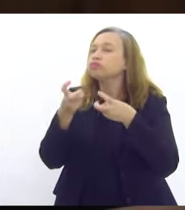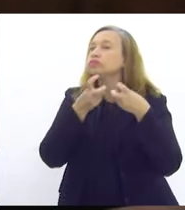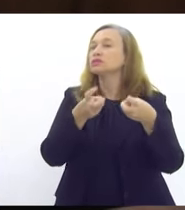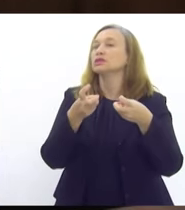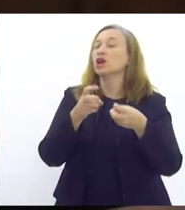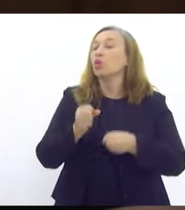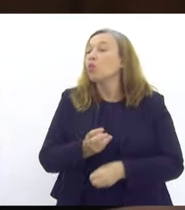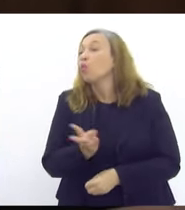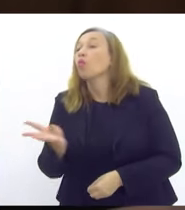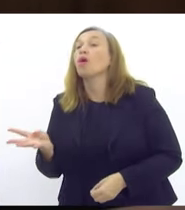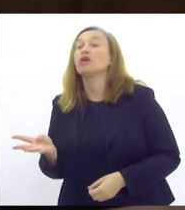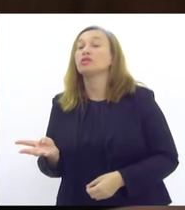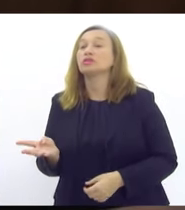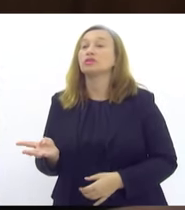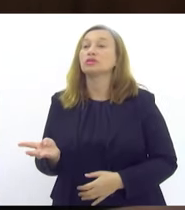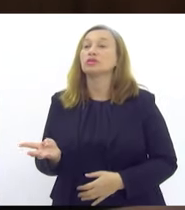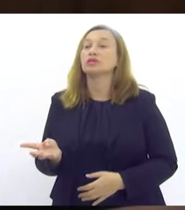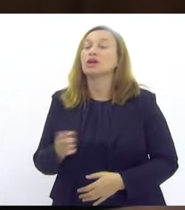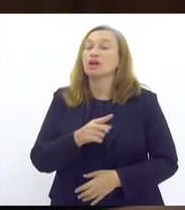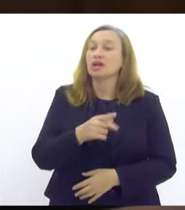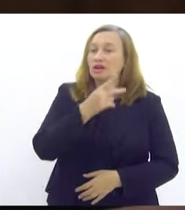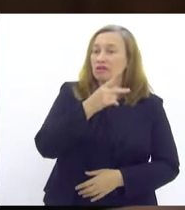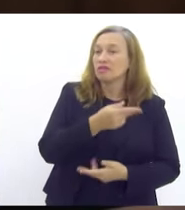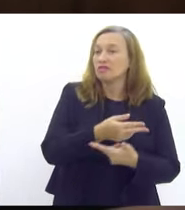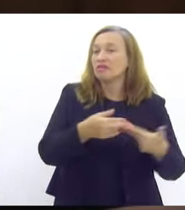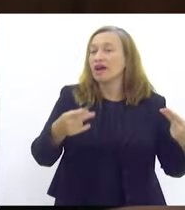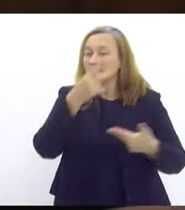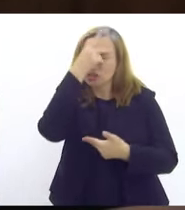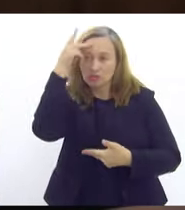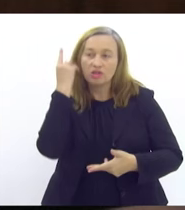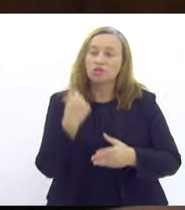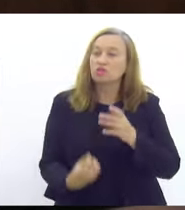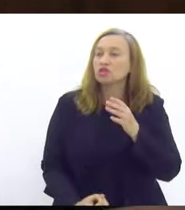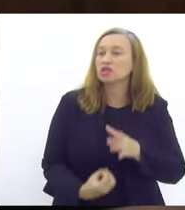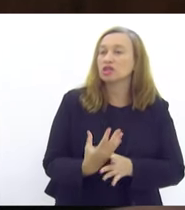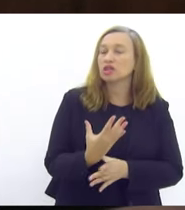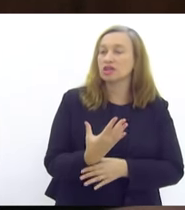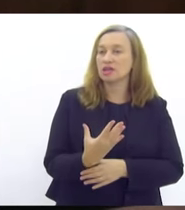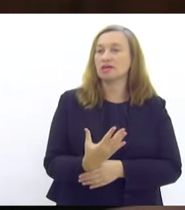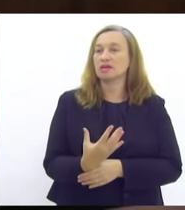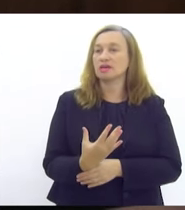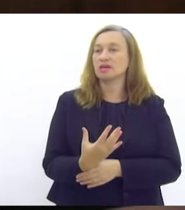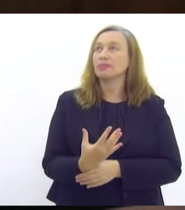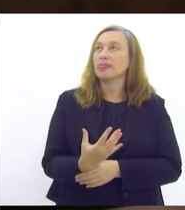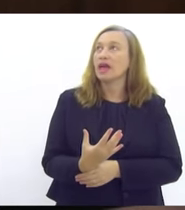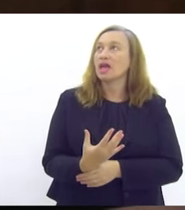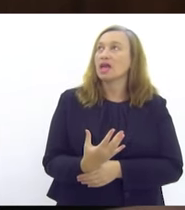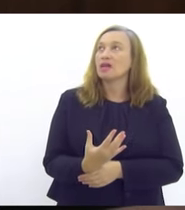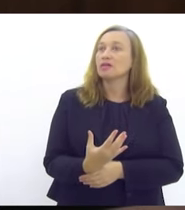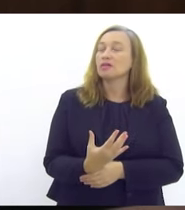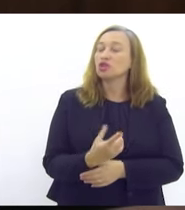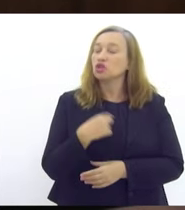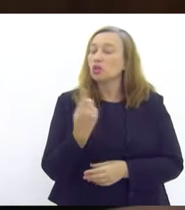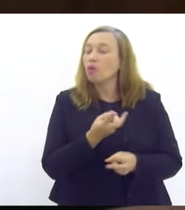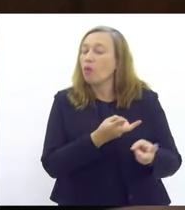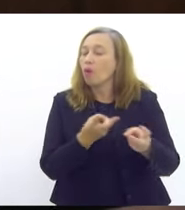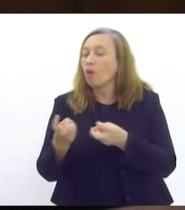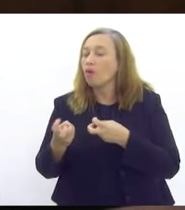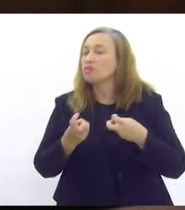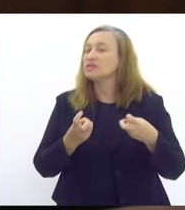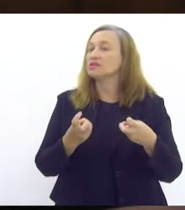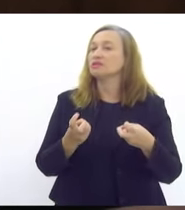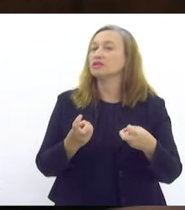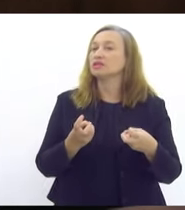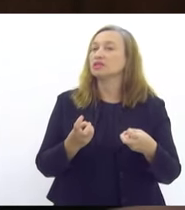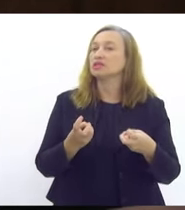o quanto que essas pessoas constroem para além daquilo que a gente observa em termos